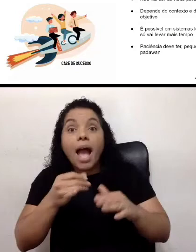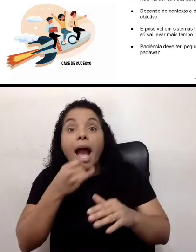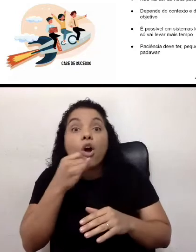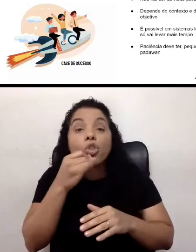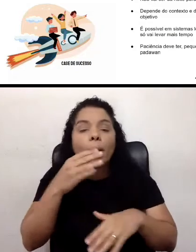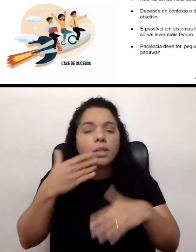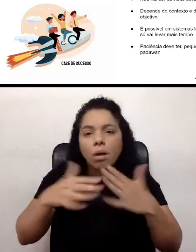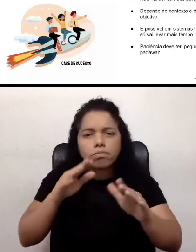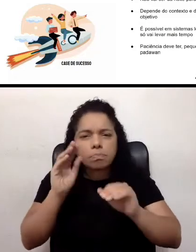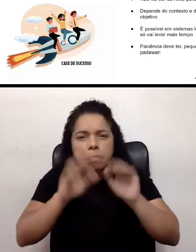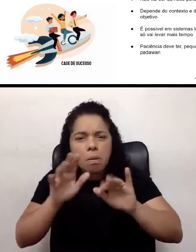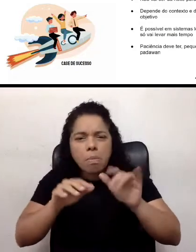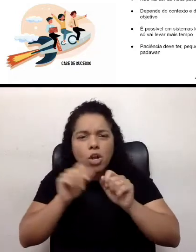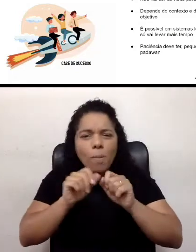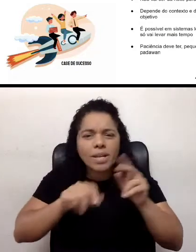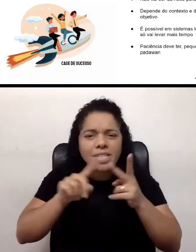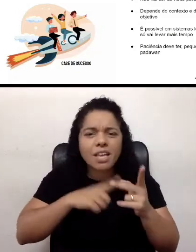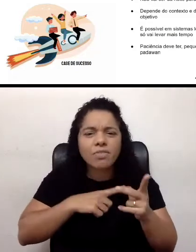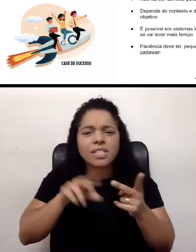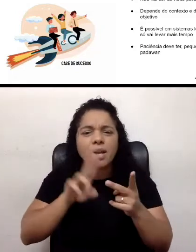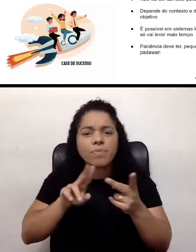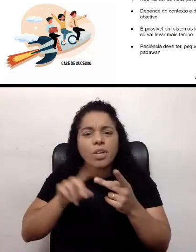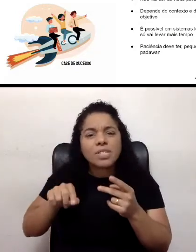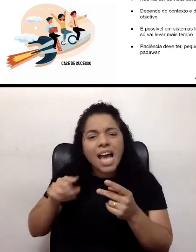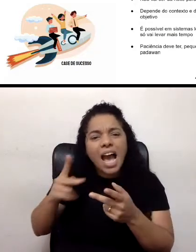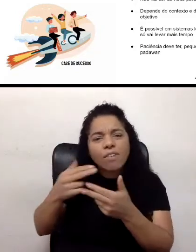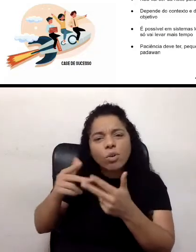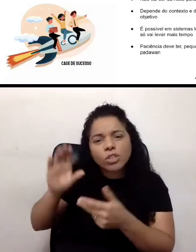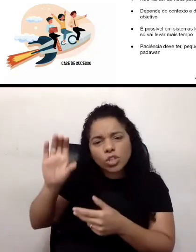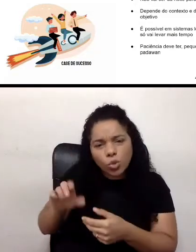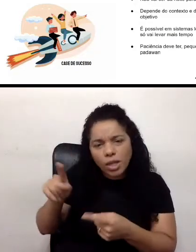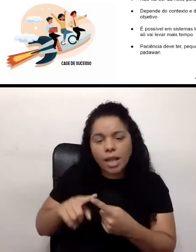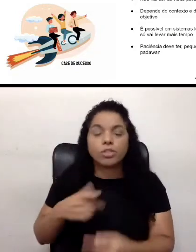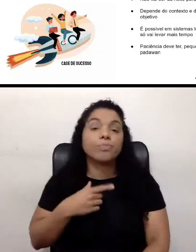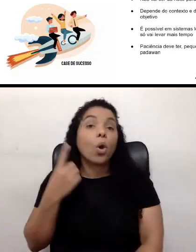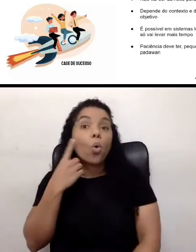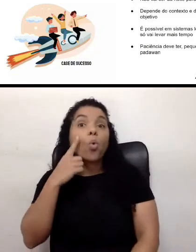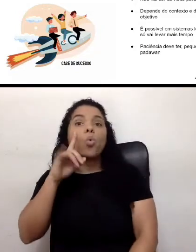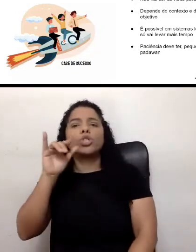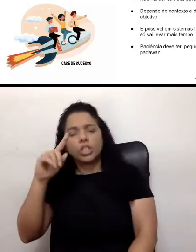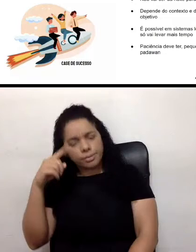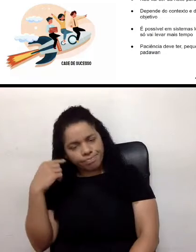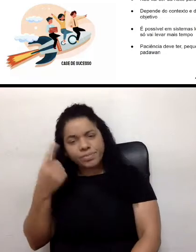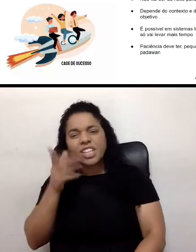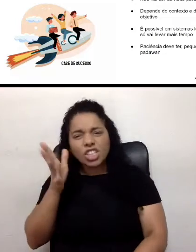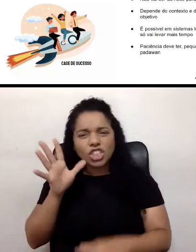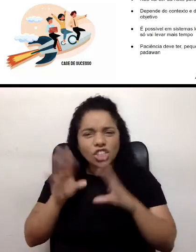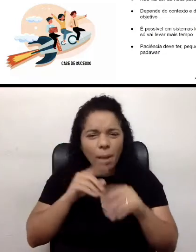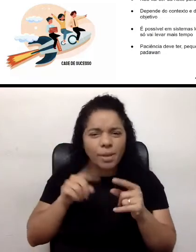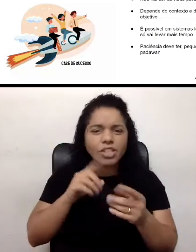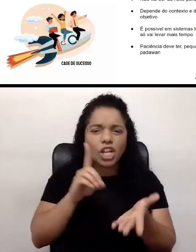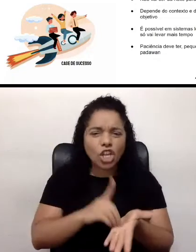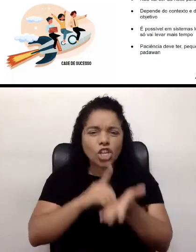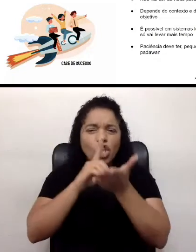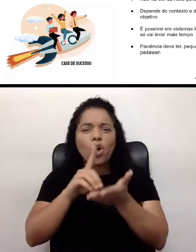conhecimento e tudo mais, e essas APIs usavam as procedures do cliente. Num belo dia, eu, depois de já ter mexido com